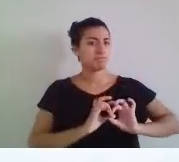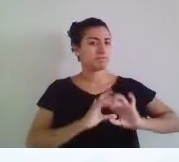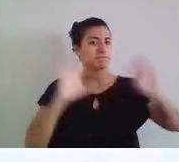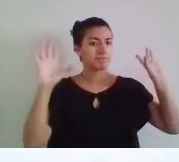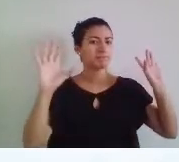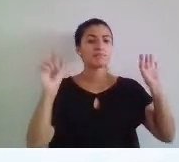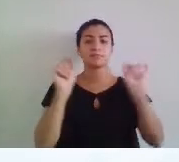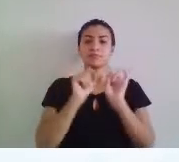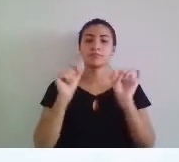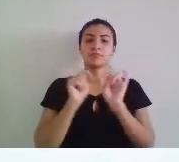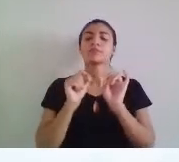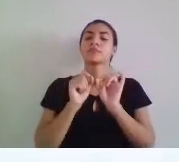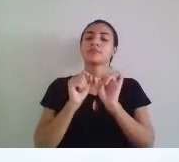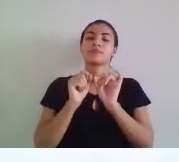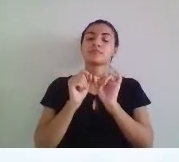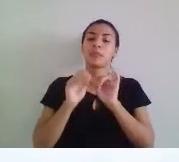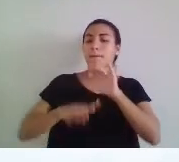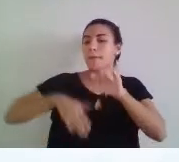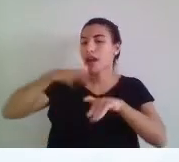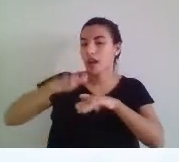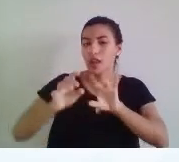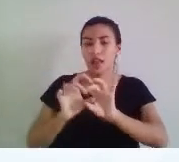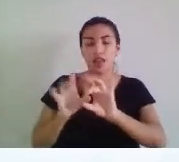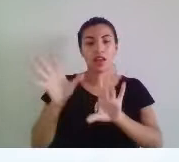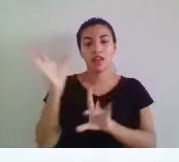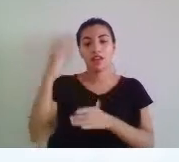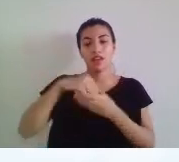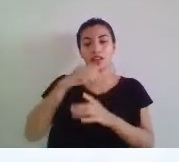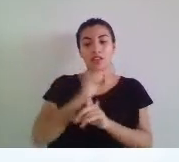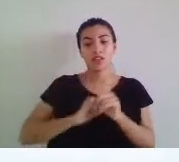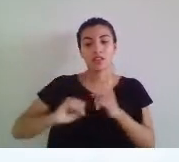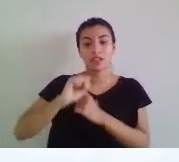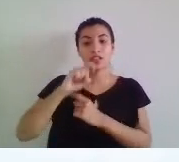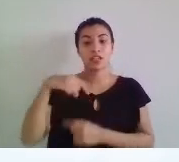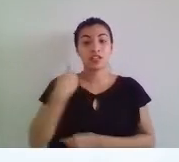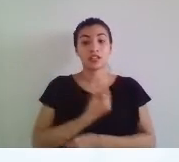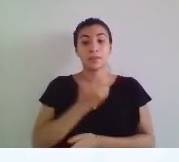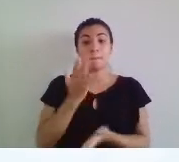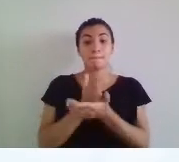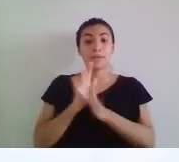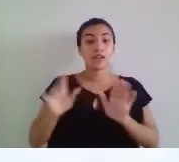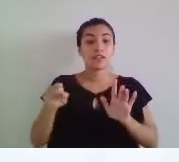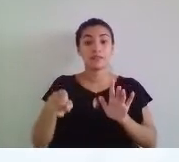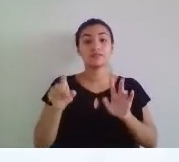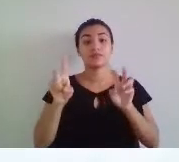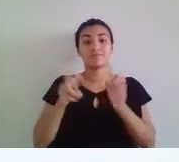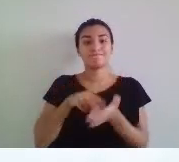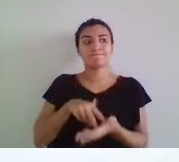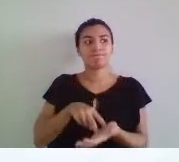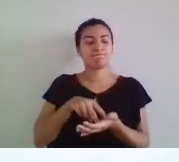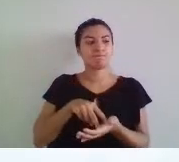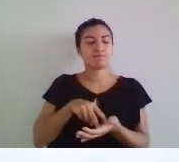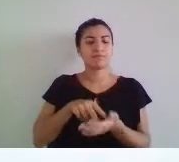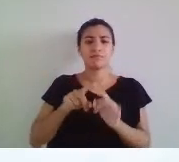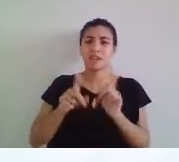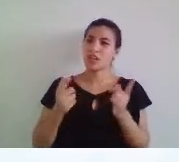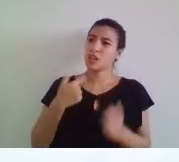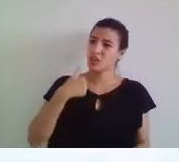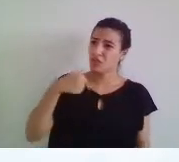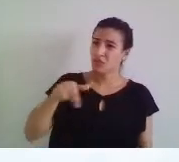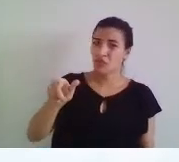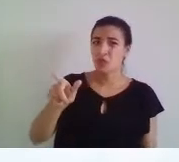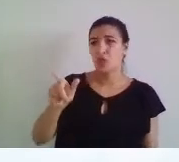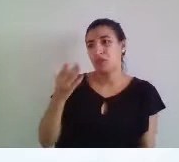garantir espaços de liberdade mesmo em sociedade, a gente estava parando nessa questão da ambivalência. Então, poxa, mas quando eu vou para